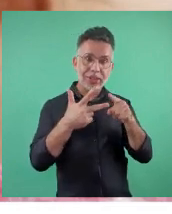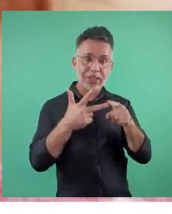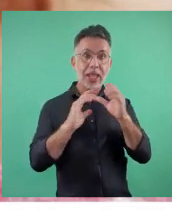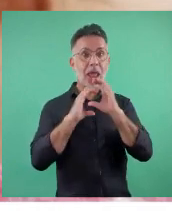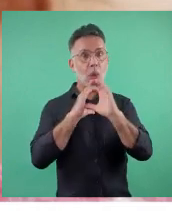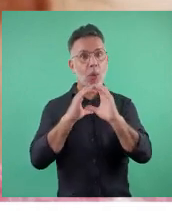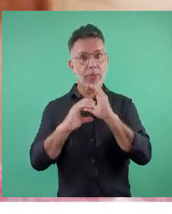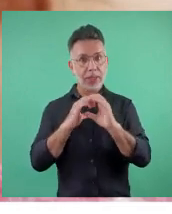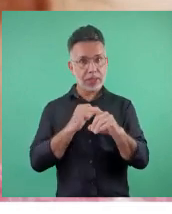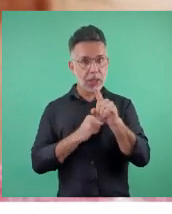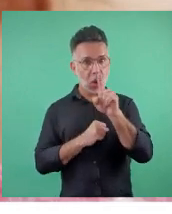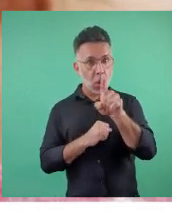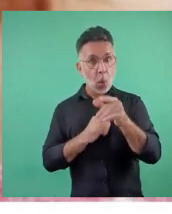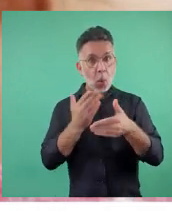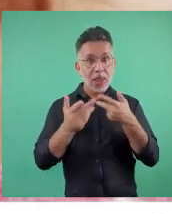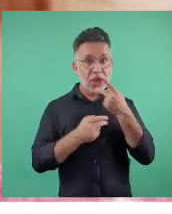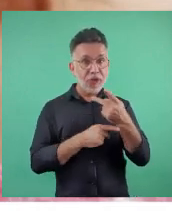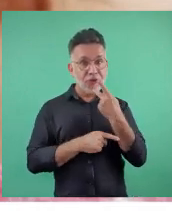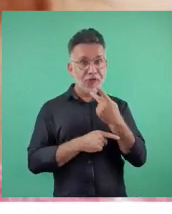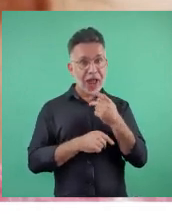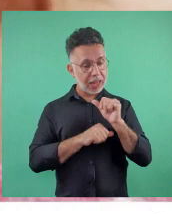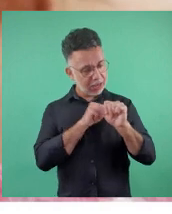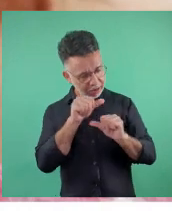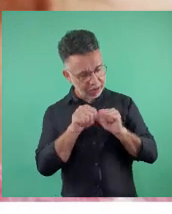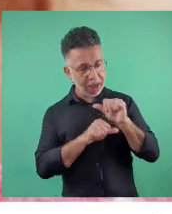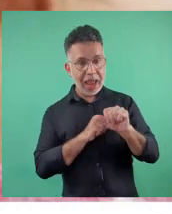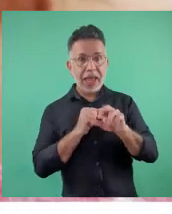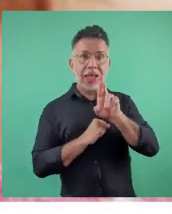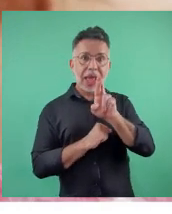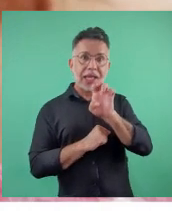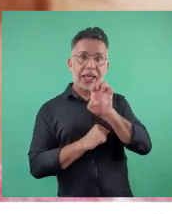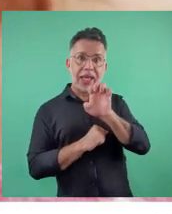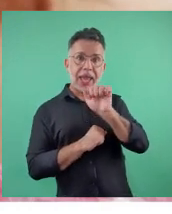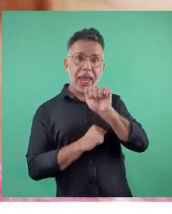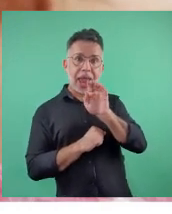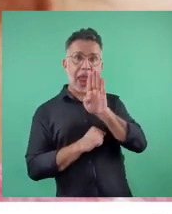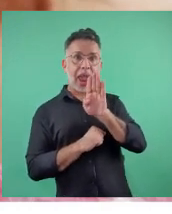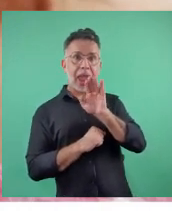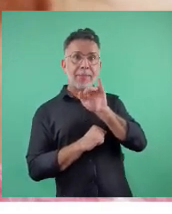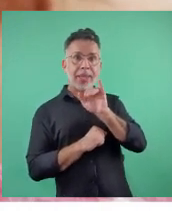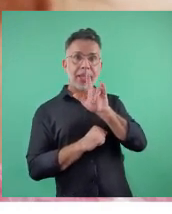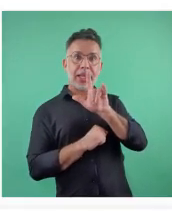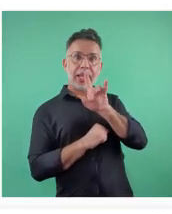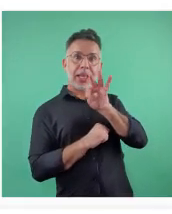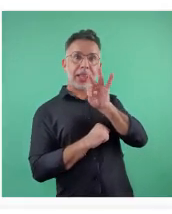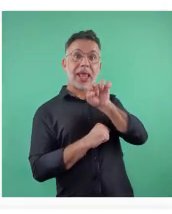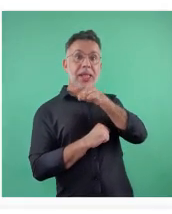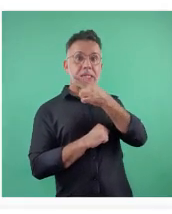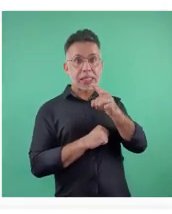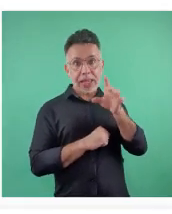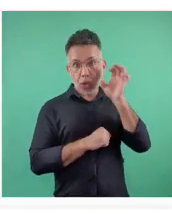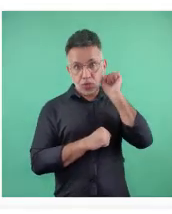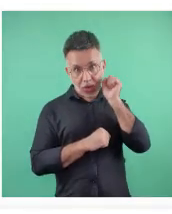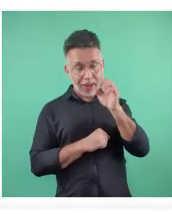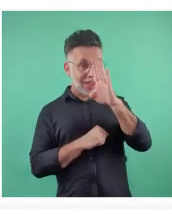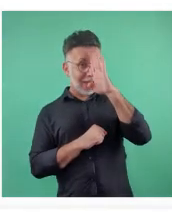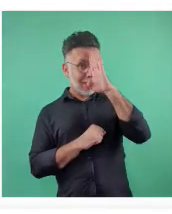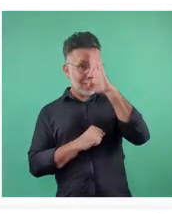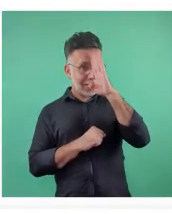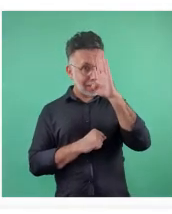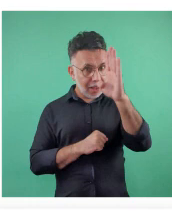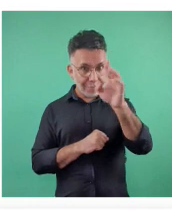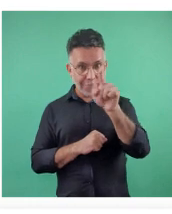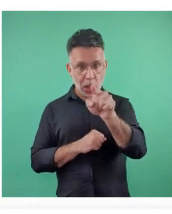reabilitação e depois, terceiro, a comunicação. Então, quando a gente fala em reabilitação auditiva, a